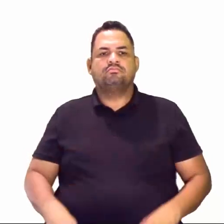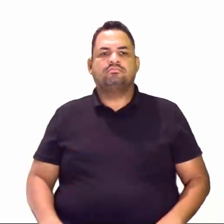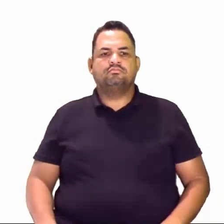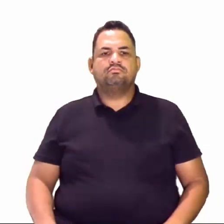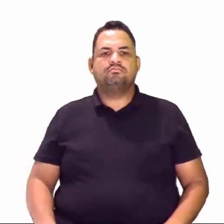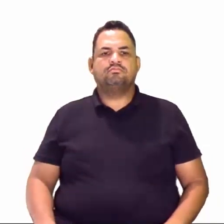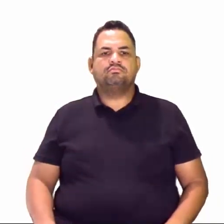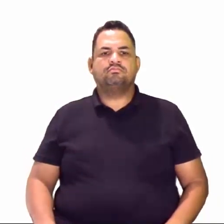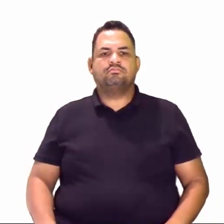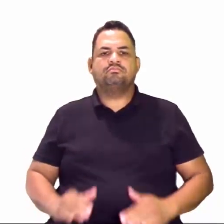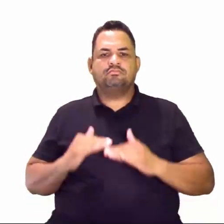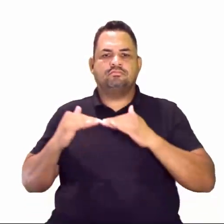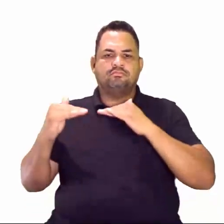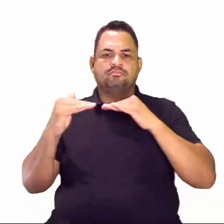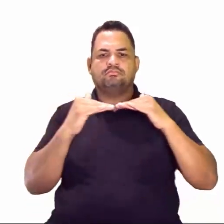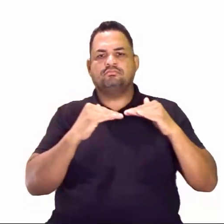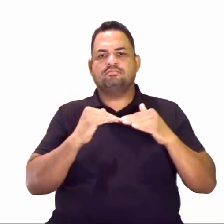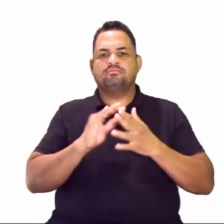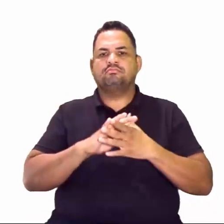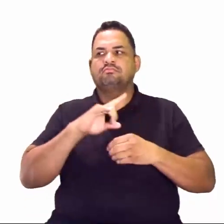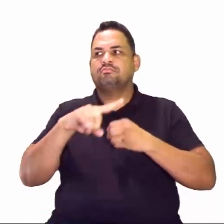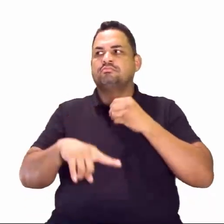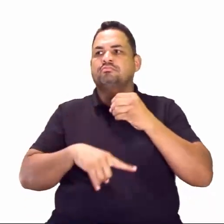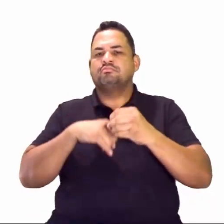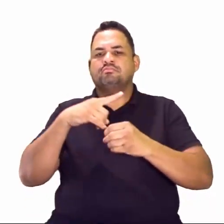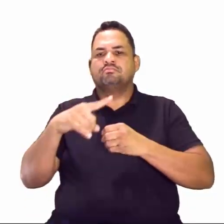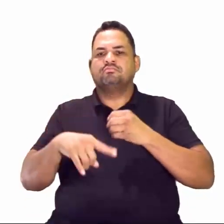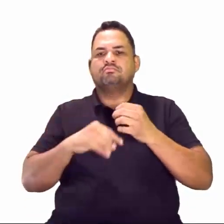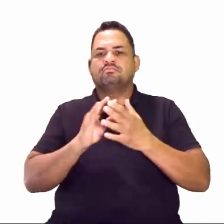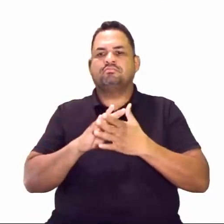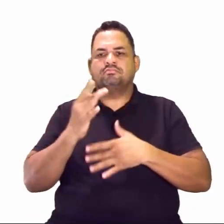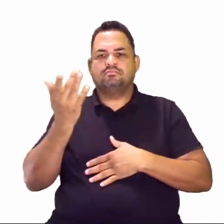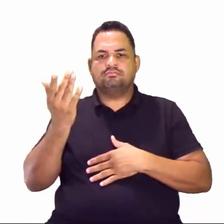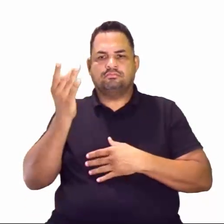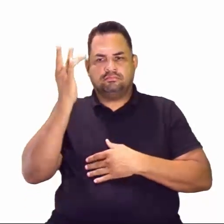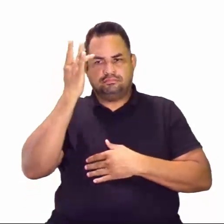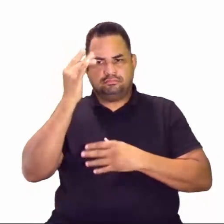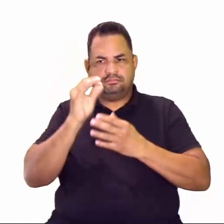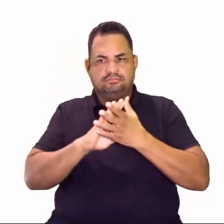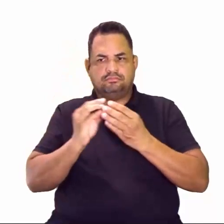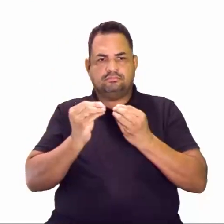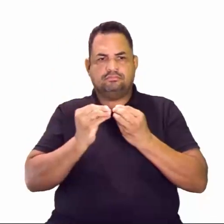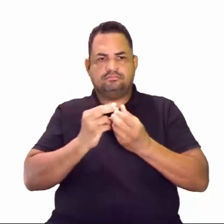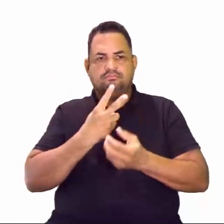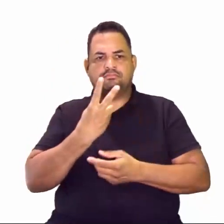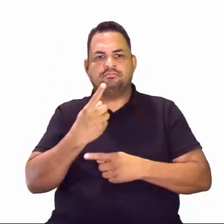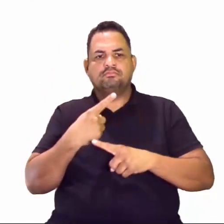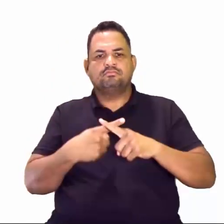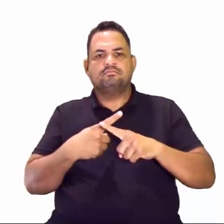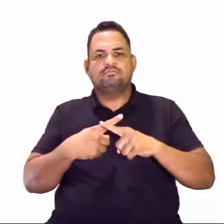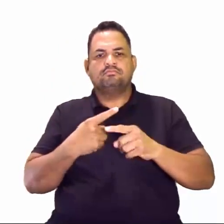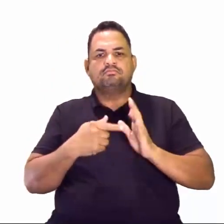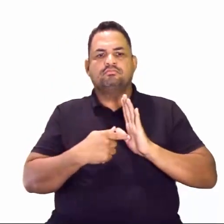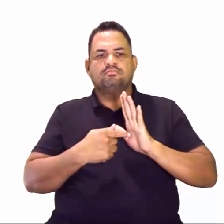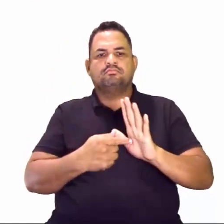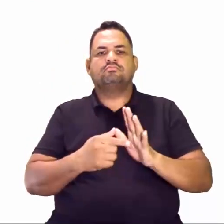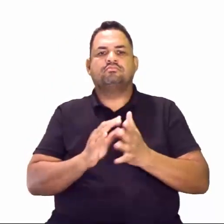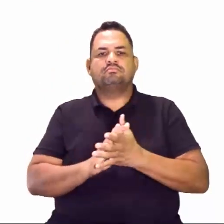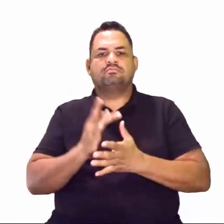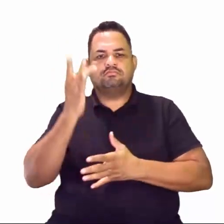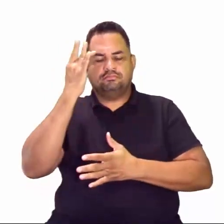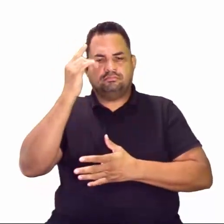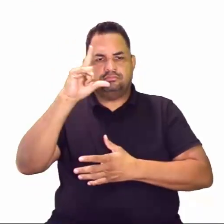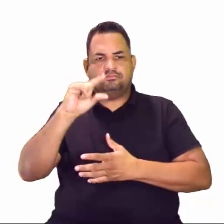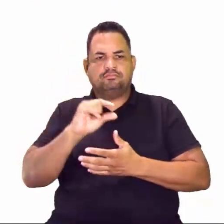que proporção de átomos na fórmula molecular é 2 vezes a indicada pela fórmula mínima. Se